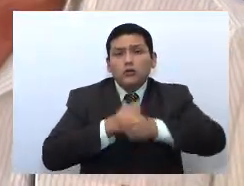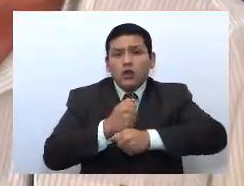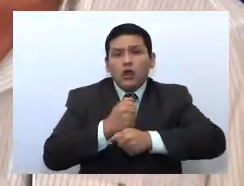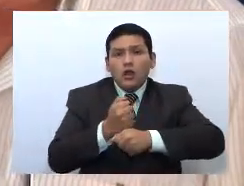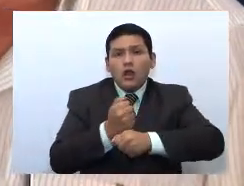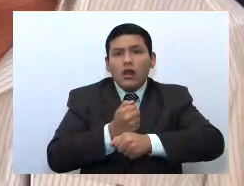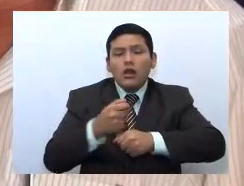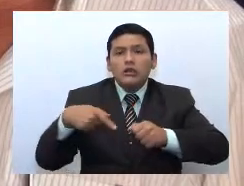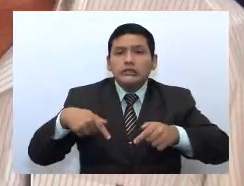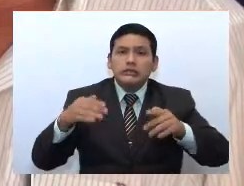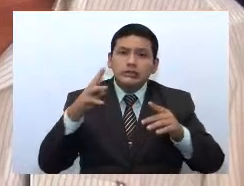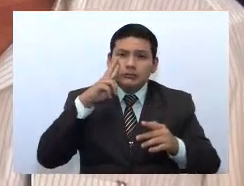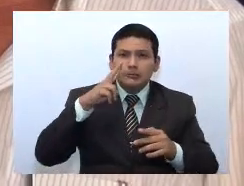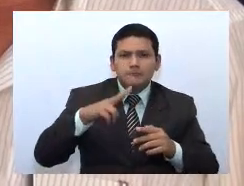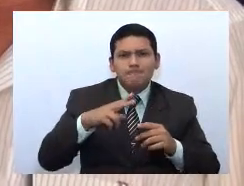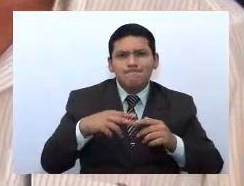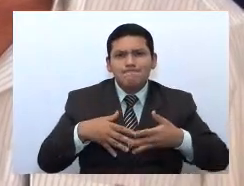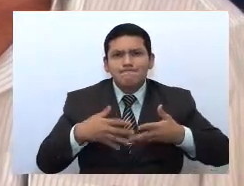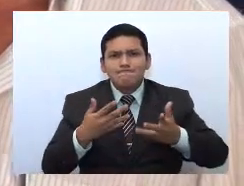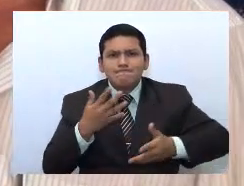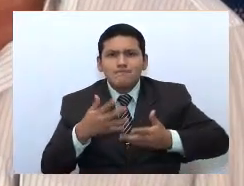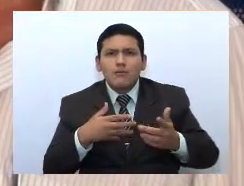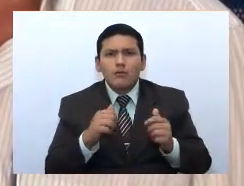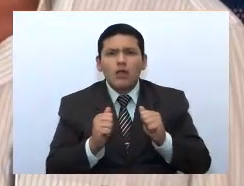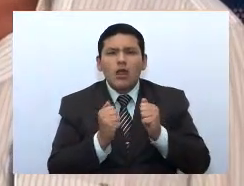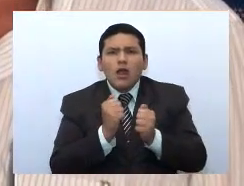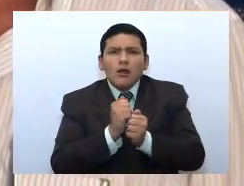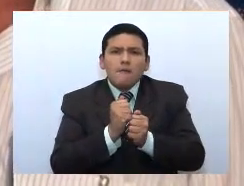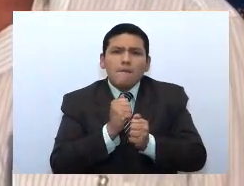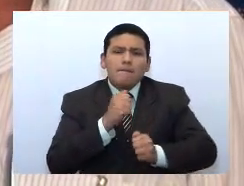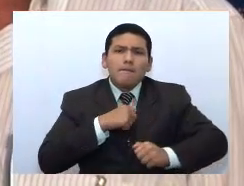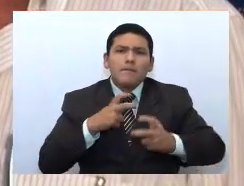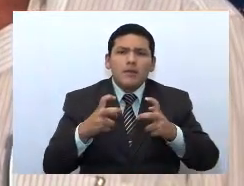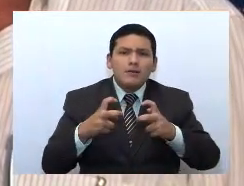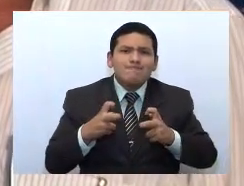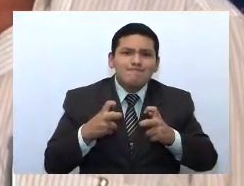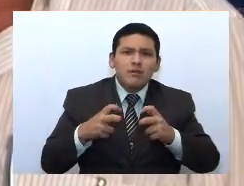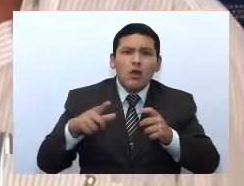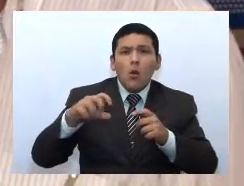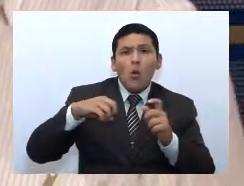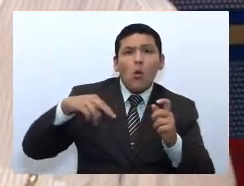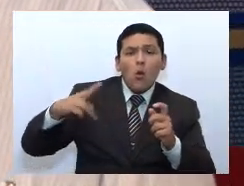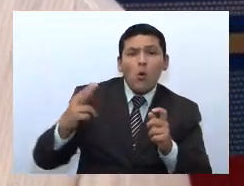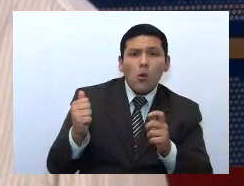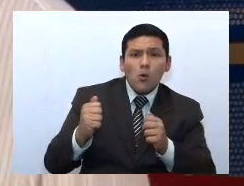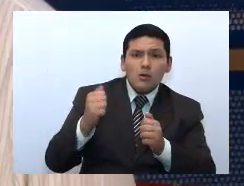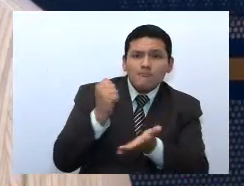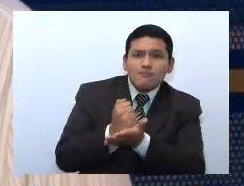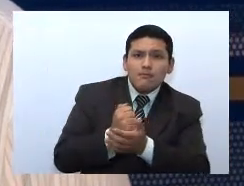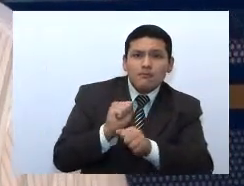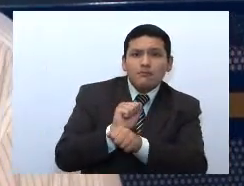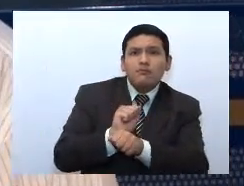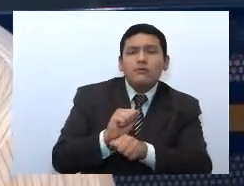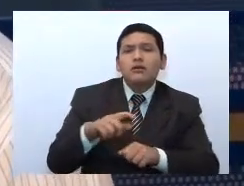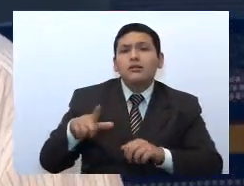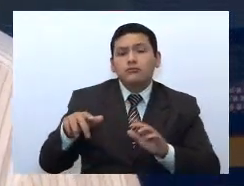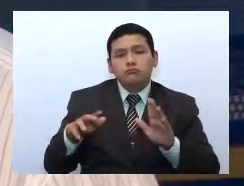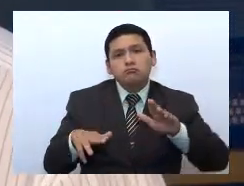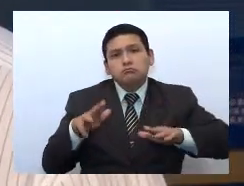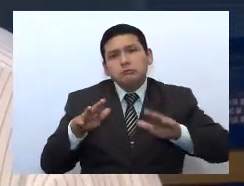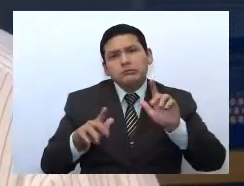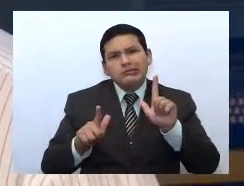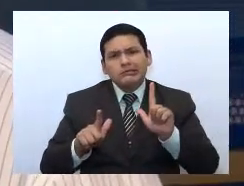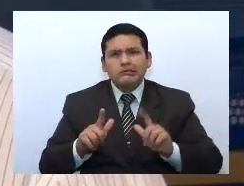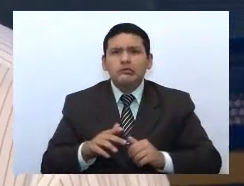expectativa, dentro do que é necessário, ou você acha que vai ter que puxar o freio de mão aí pelo caminho? No limite. No limite,